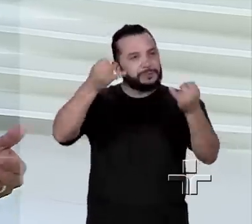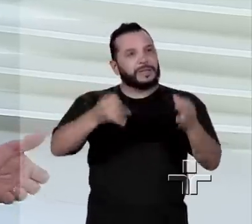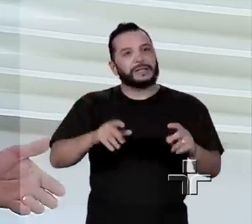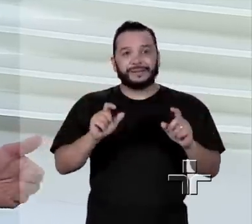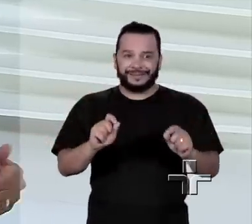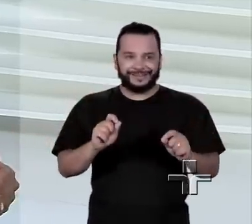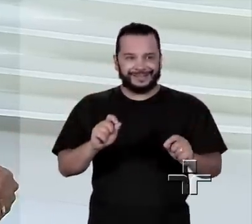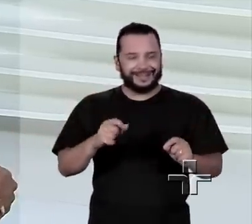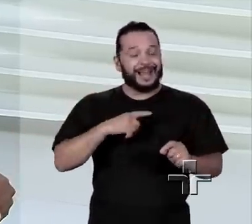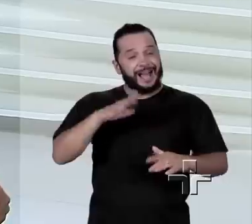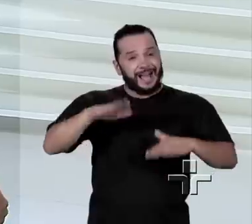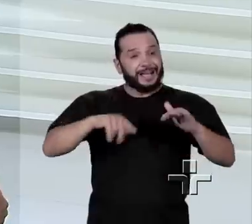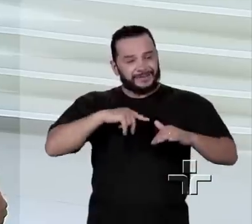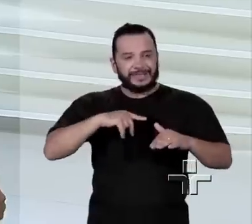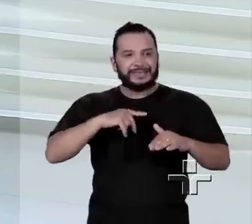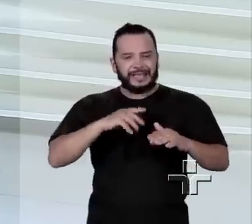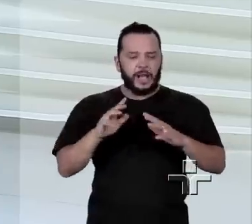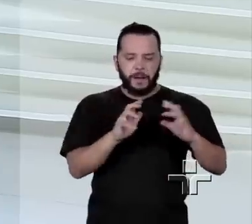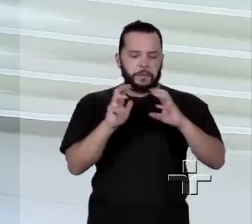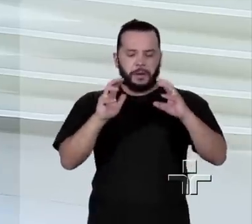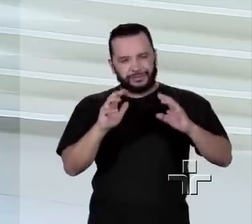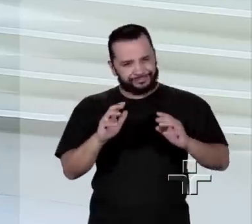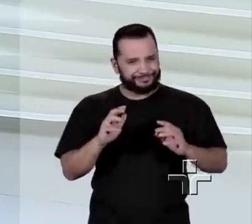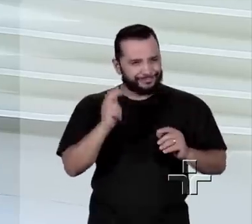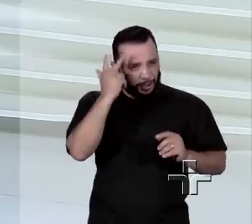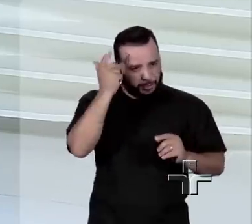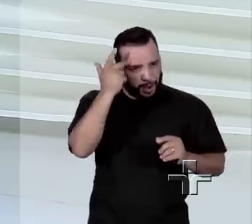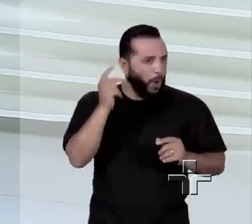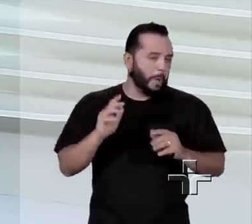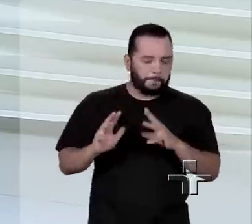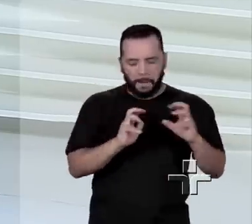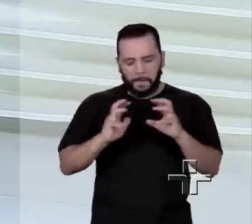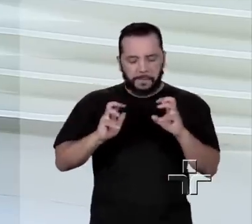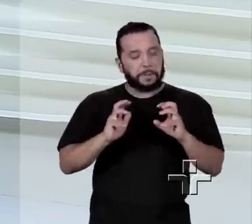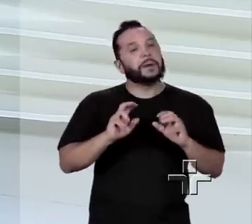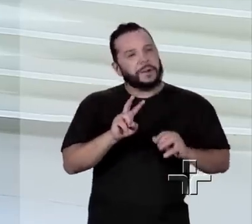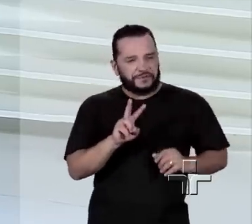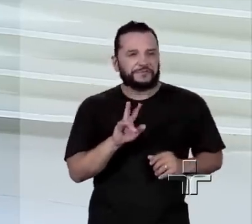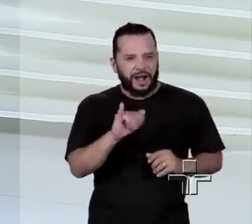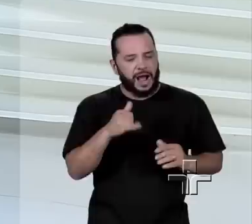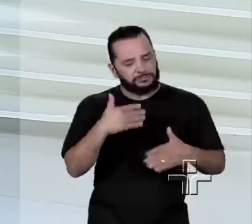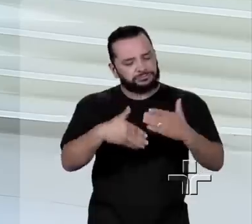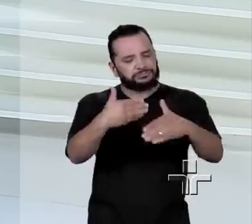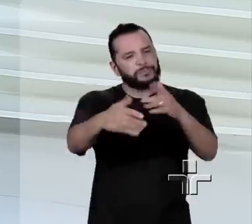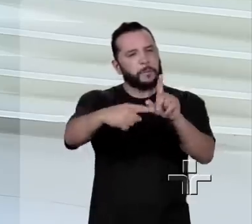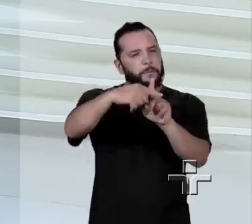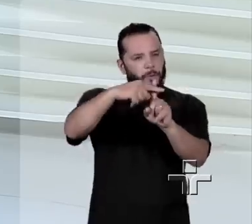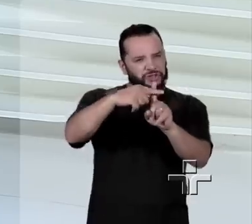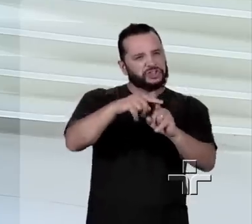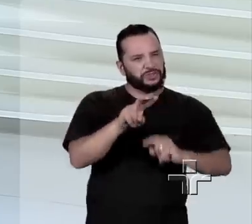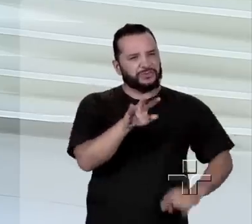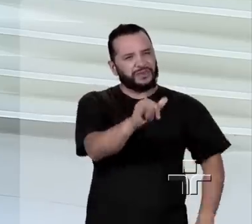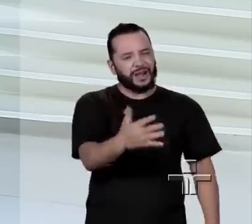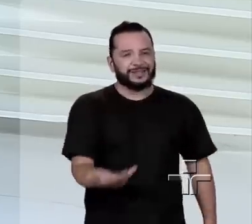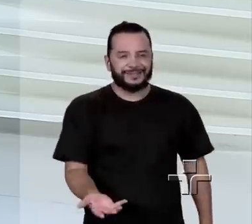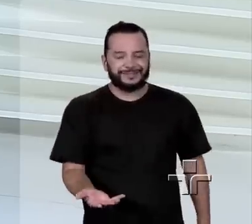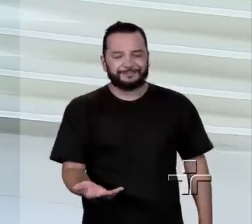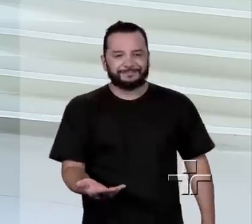sai uma canelada ou outra. Mas o resultado será extremamente positivo. Exatamente